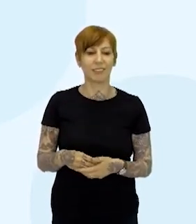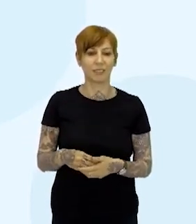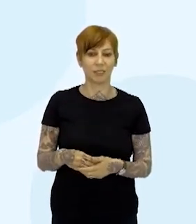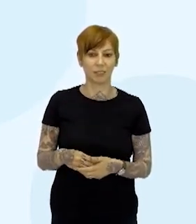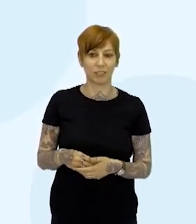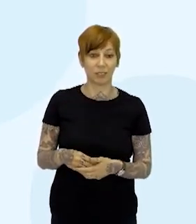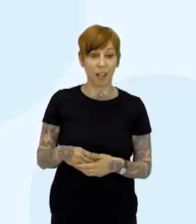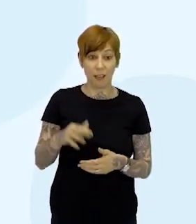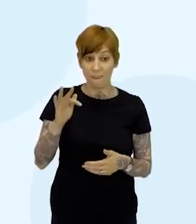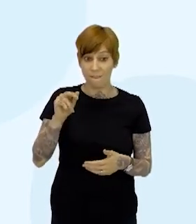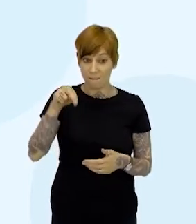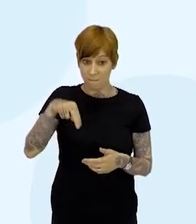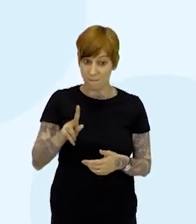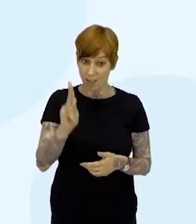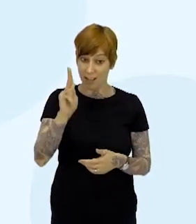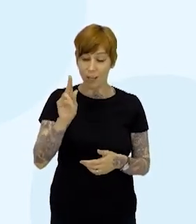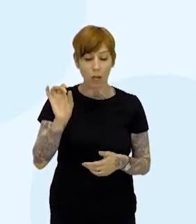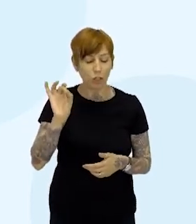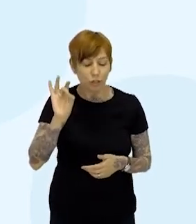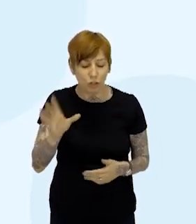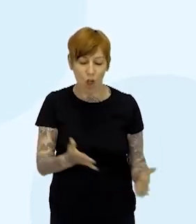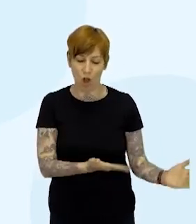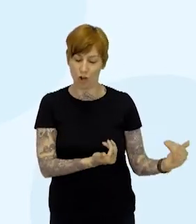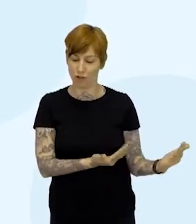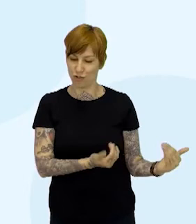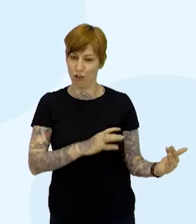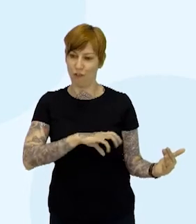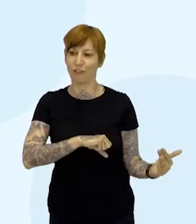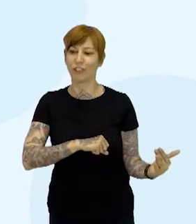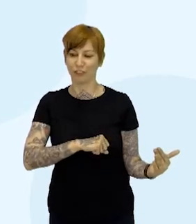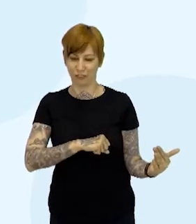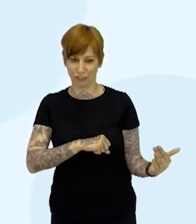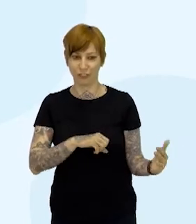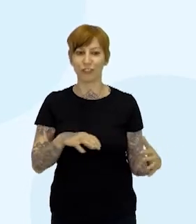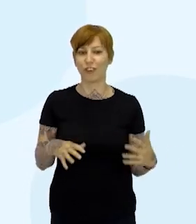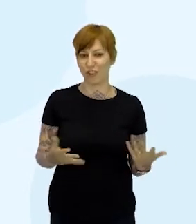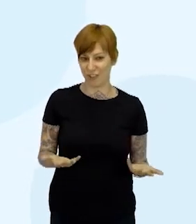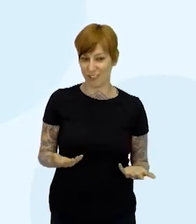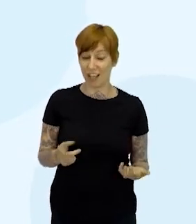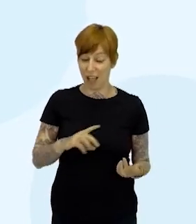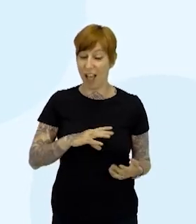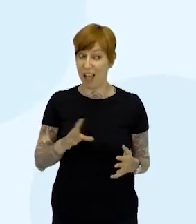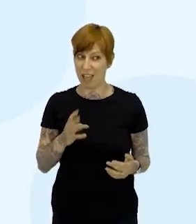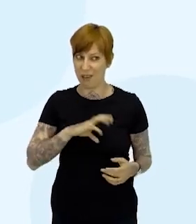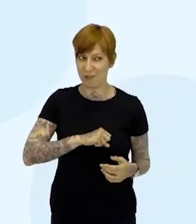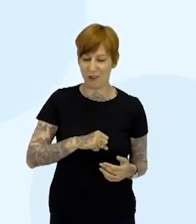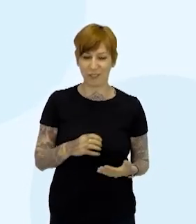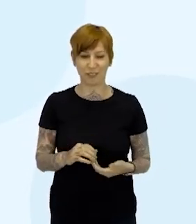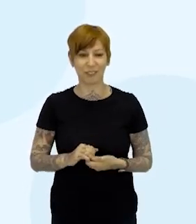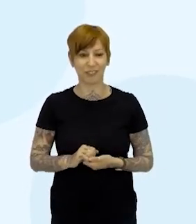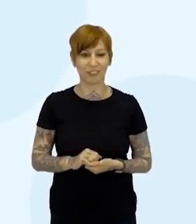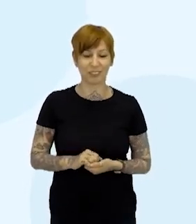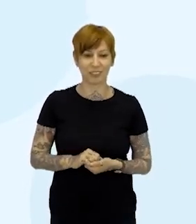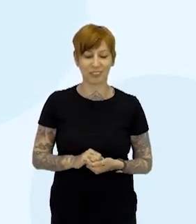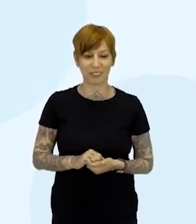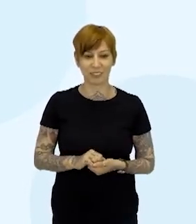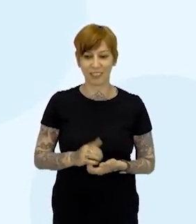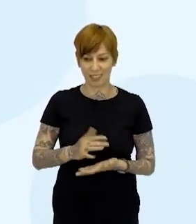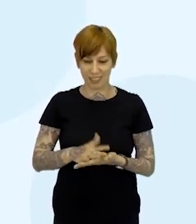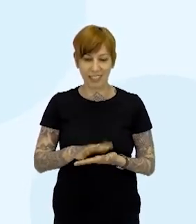Funk só jovem gosta. Só jovem. Muito bom, por sinal, gosto bastante. Samba,